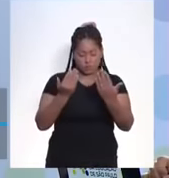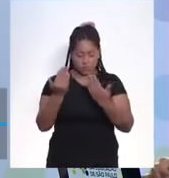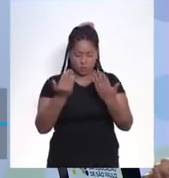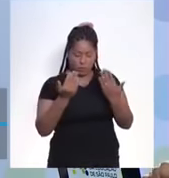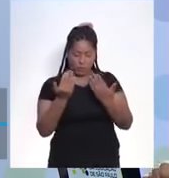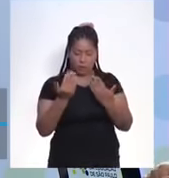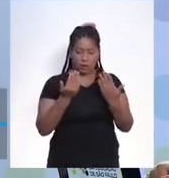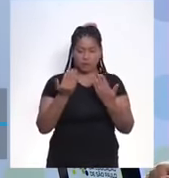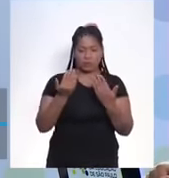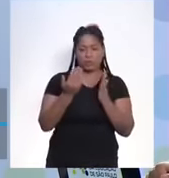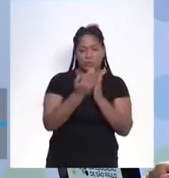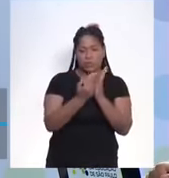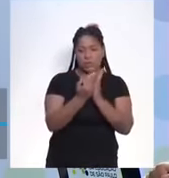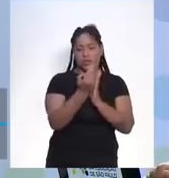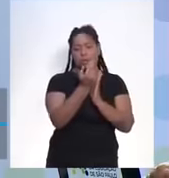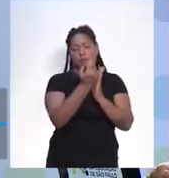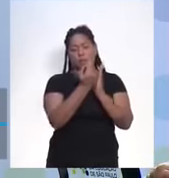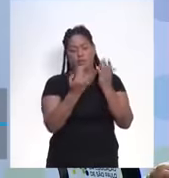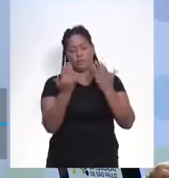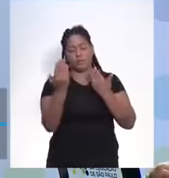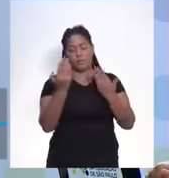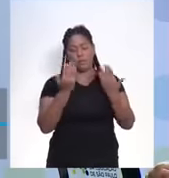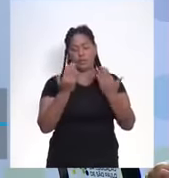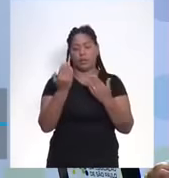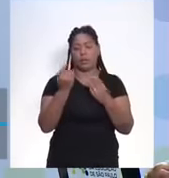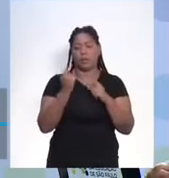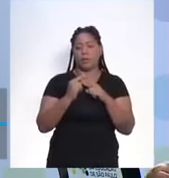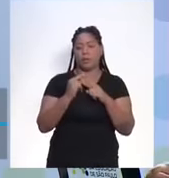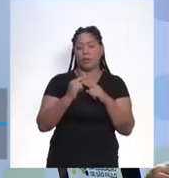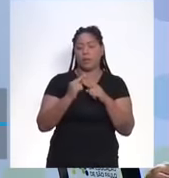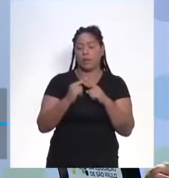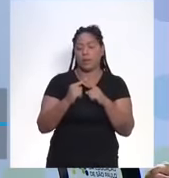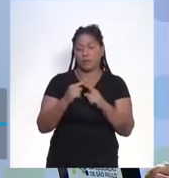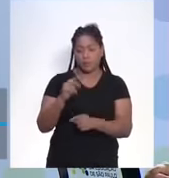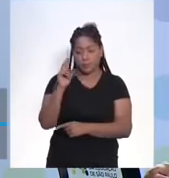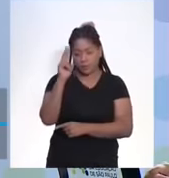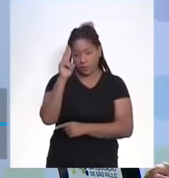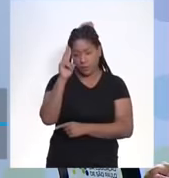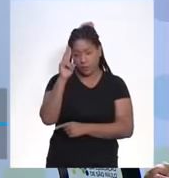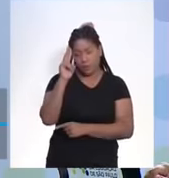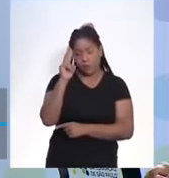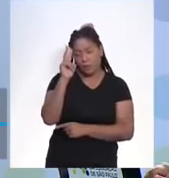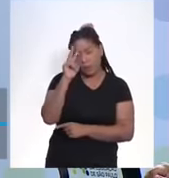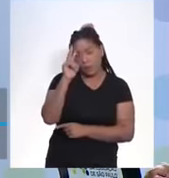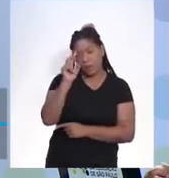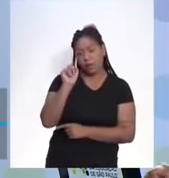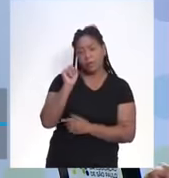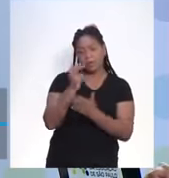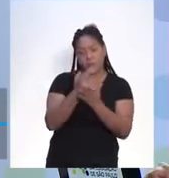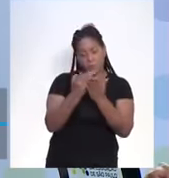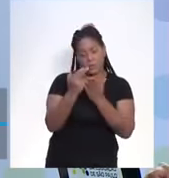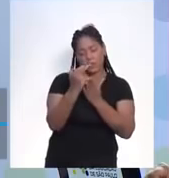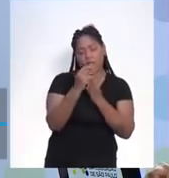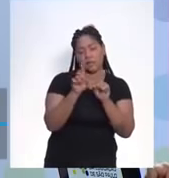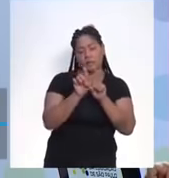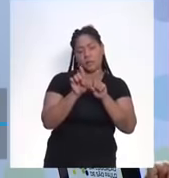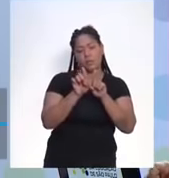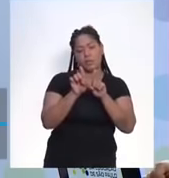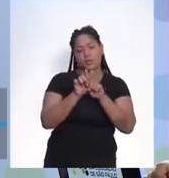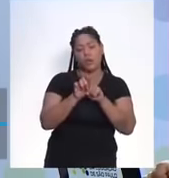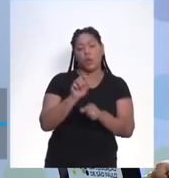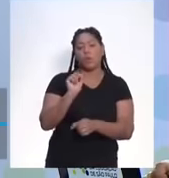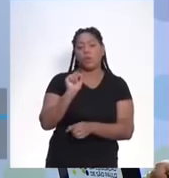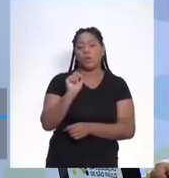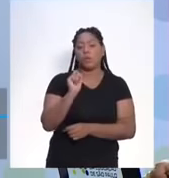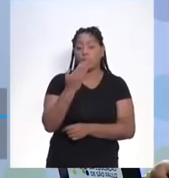lados entre as figuras é sempre importante relacionar essas contexto então basicamente o que que eu vou pedir aí para vocês na aula